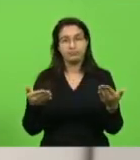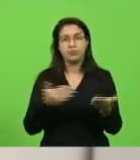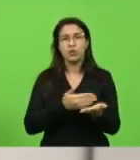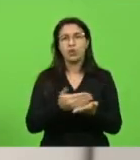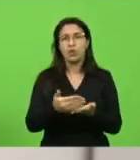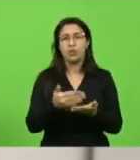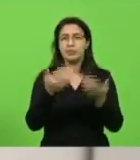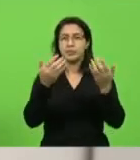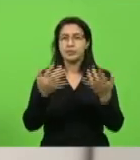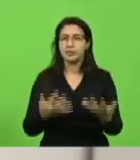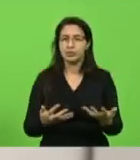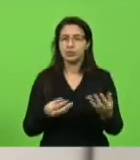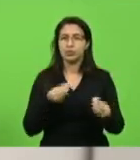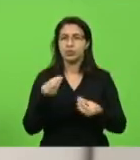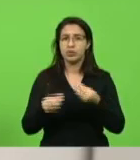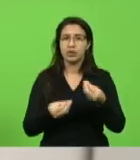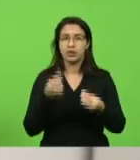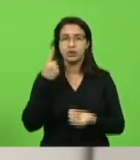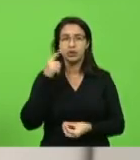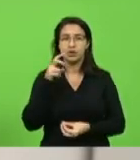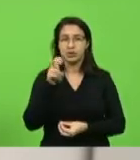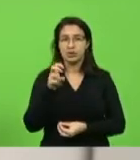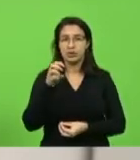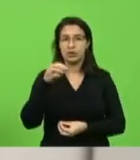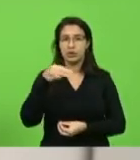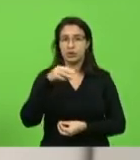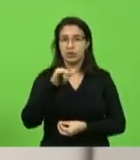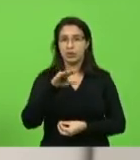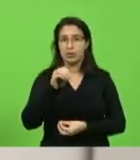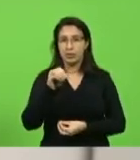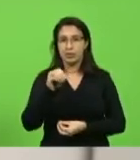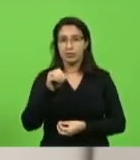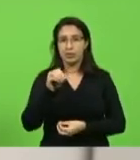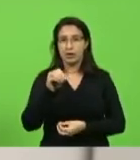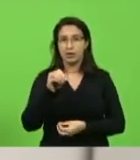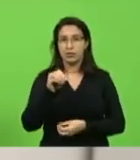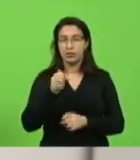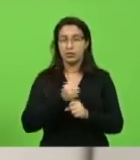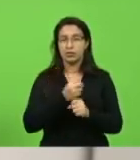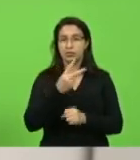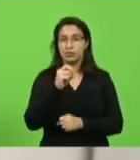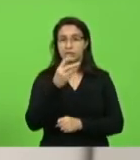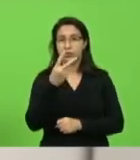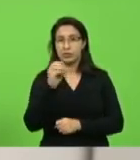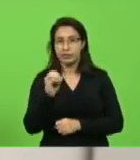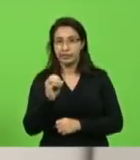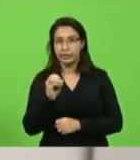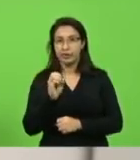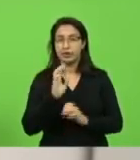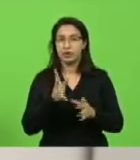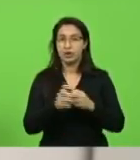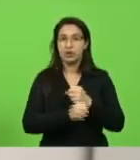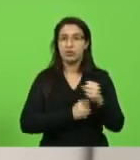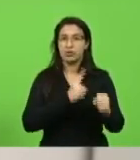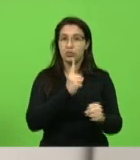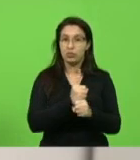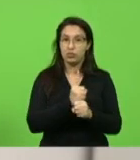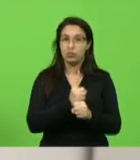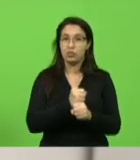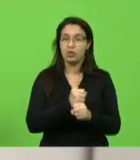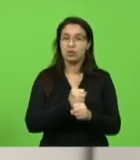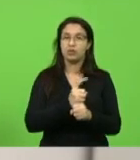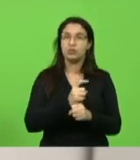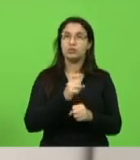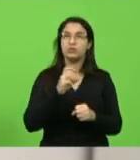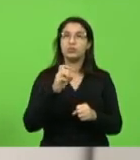que em 5 de maio de 2020, há praticamente um ano, foi constituída a Comissão Parlamentar de Inquérito